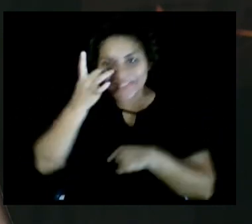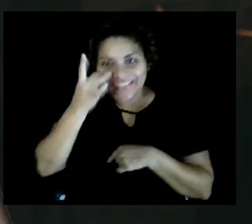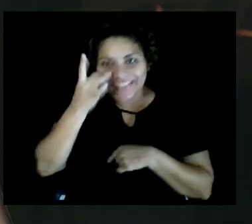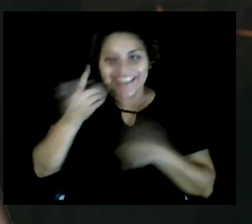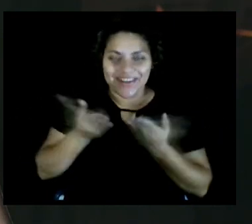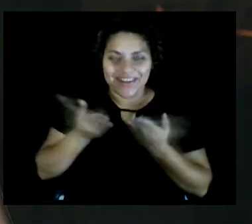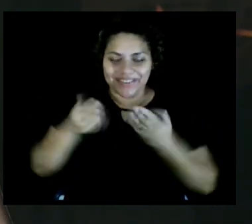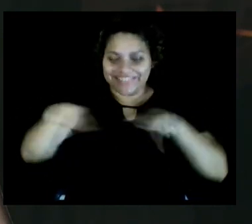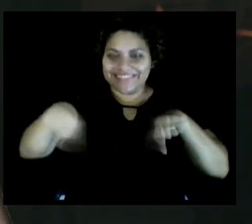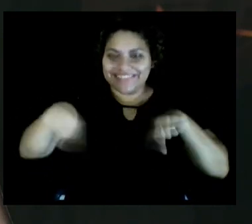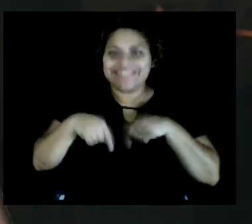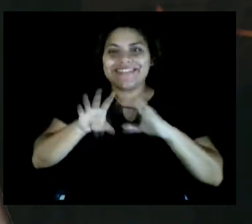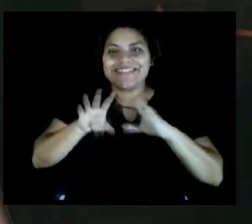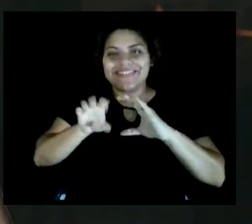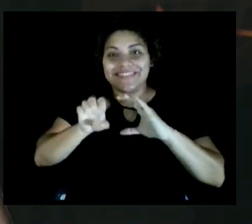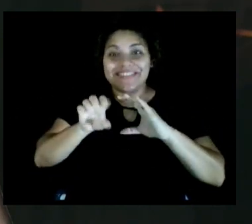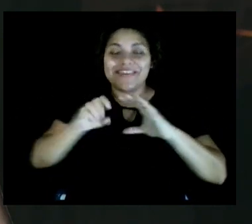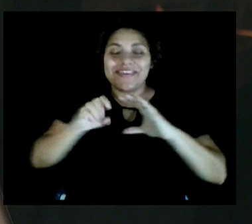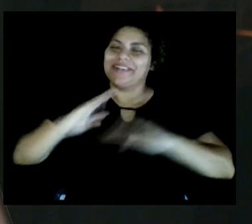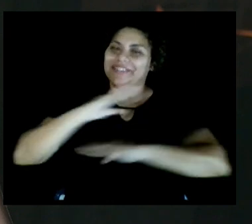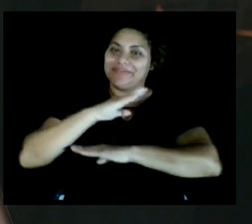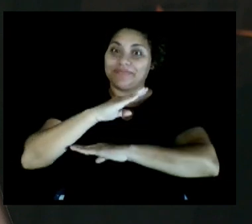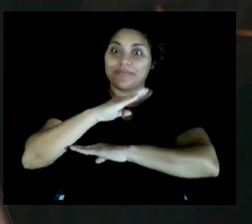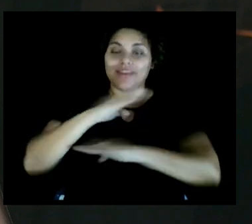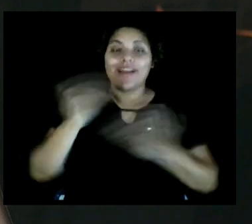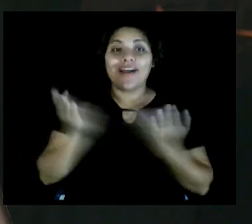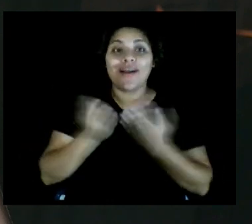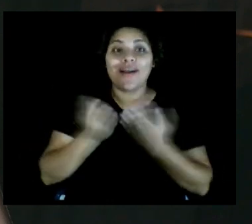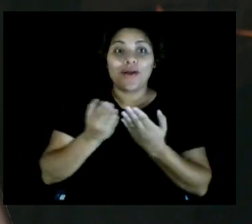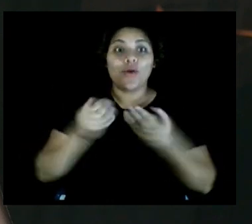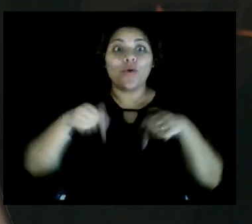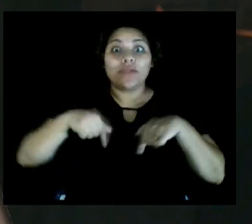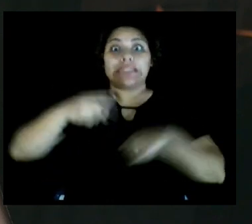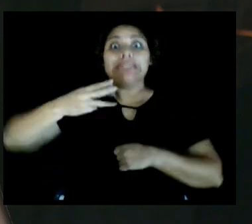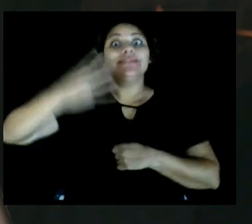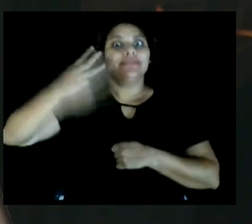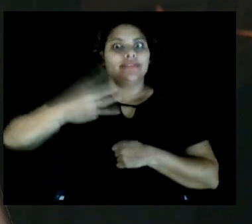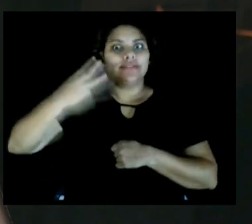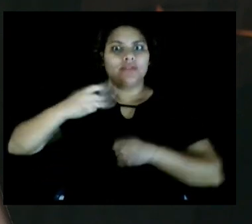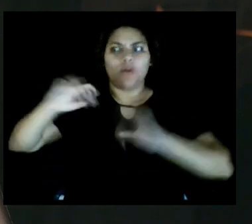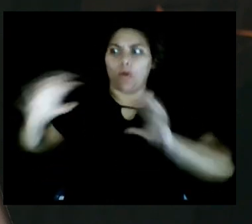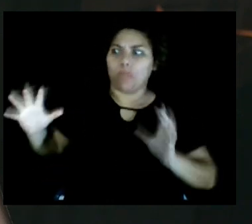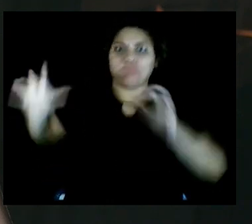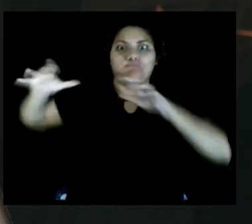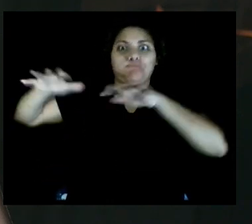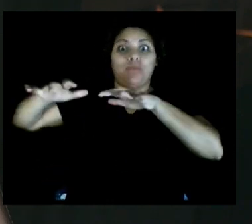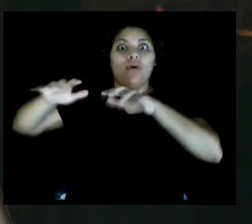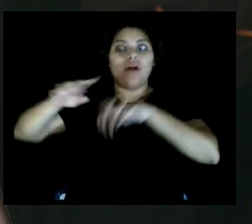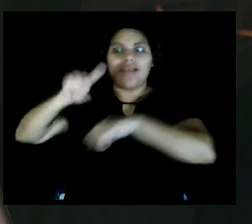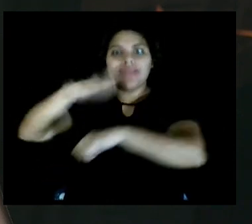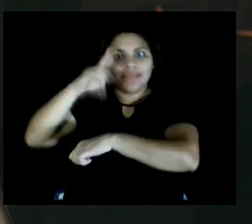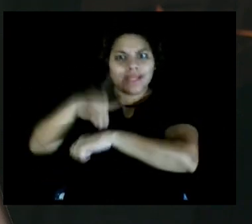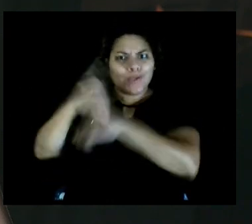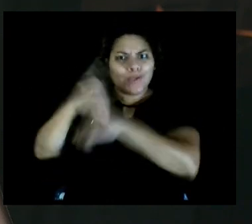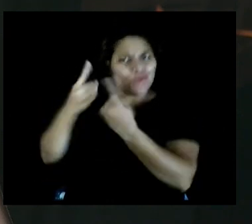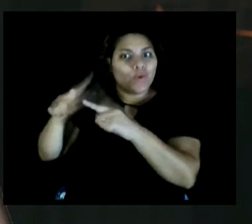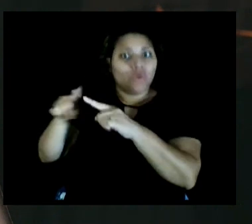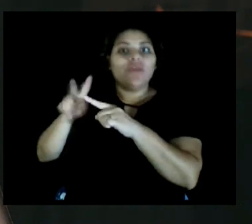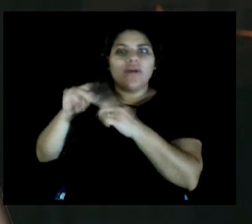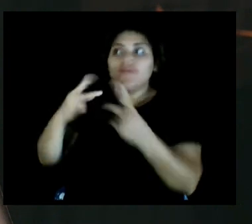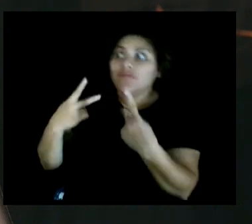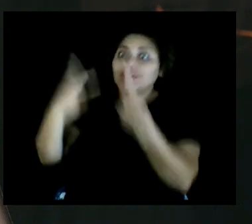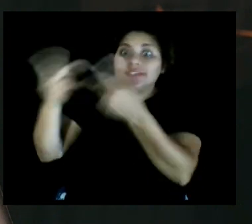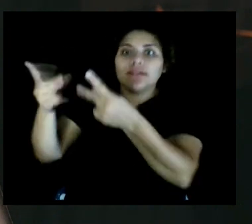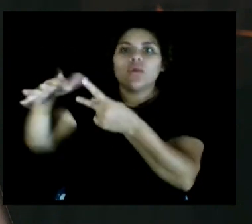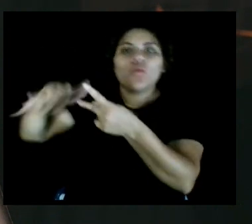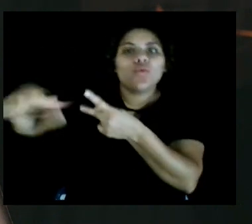sem tréguas para o Aedes. Terceiro mutirão contra a dengue em Campinas visita regiões dos diques amanhã,